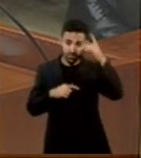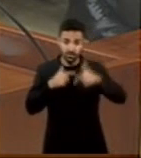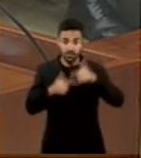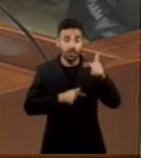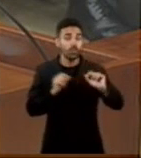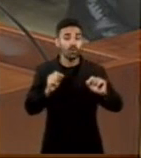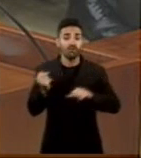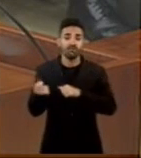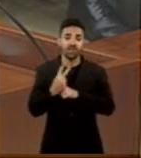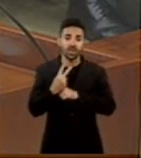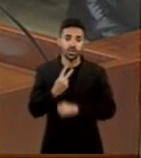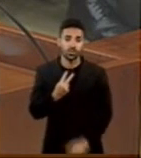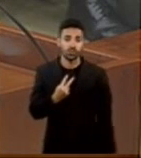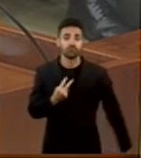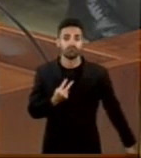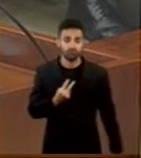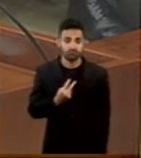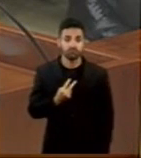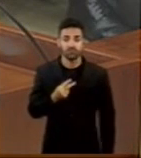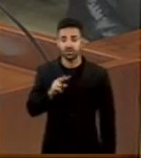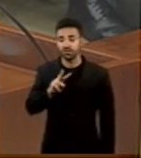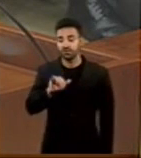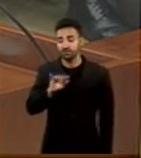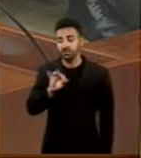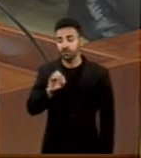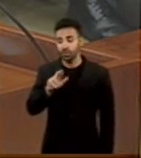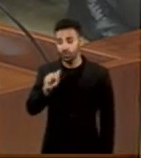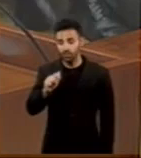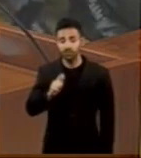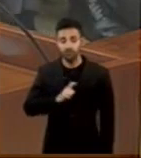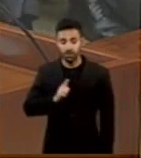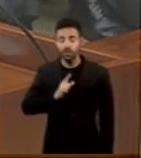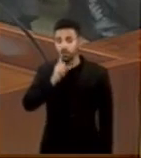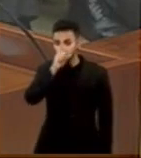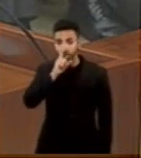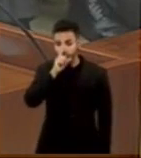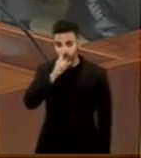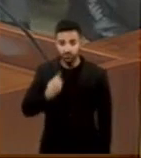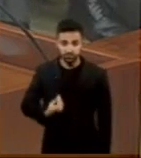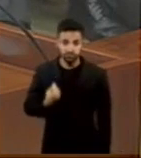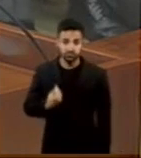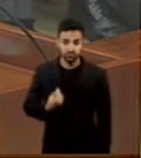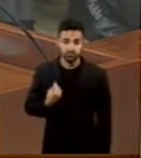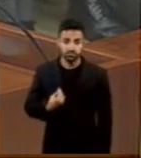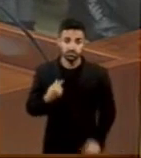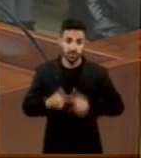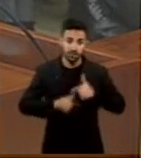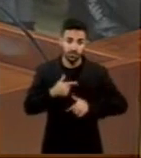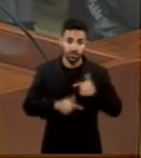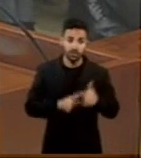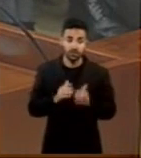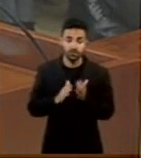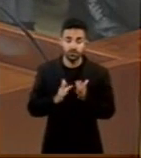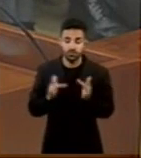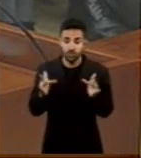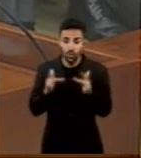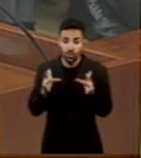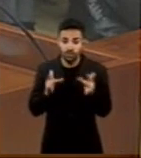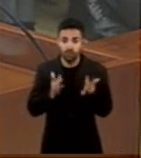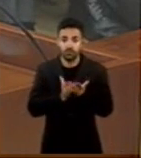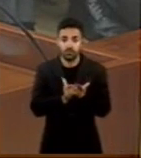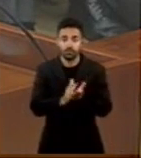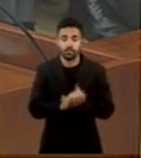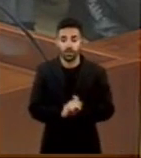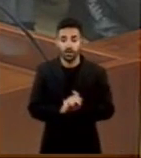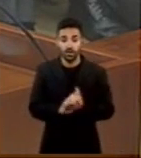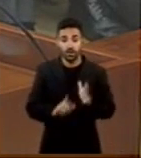envenenados no Porto de Vitória. O risco existe. E, então, o que aconteceu? A nova